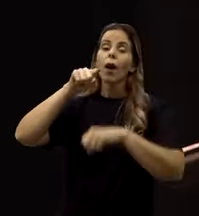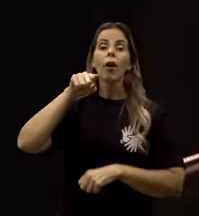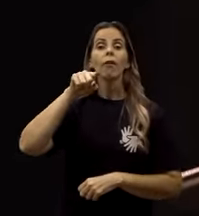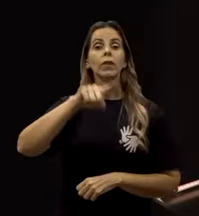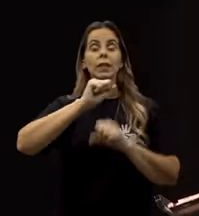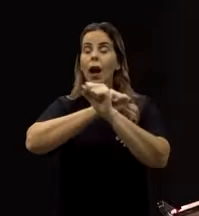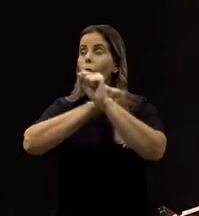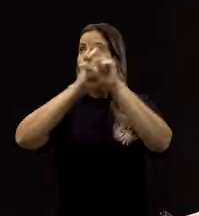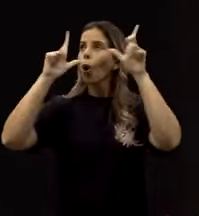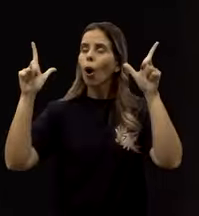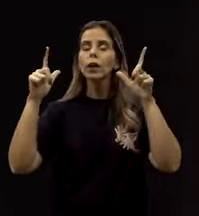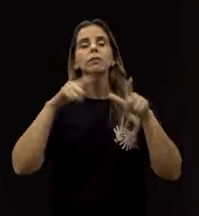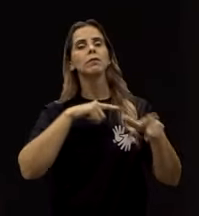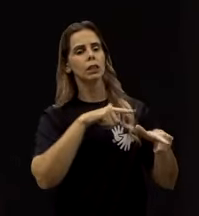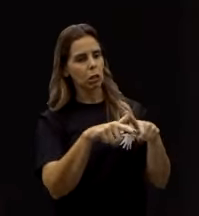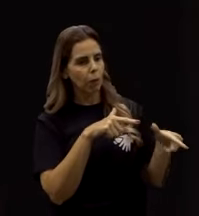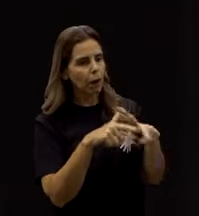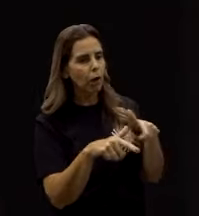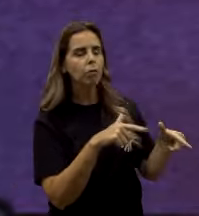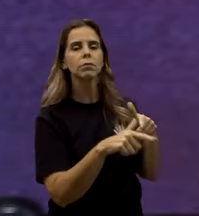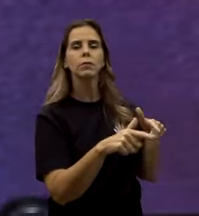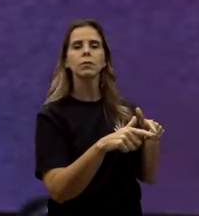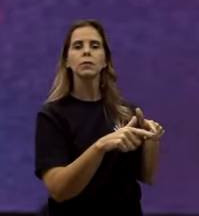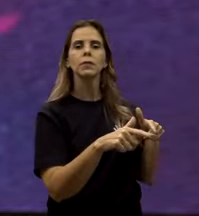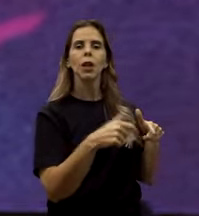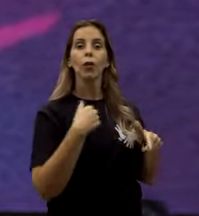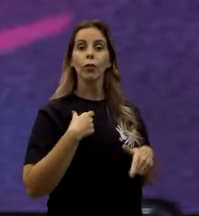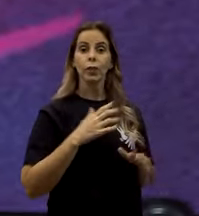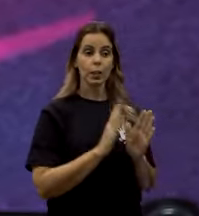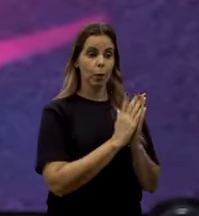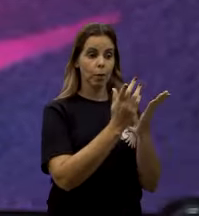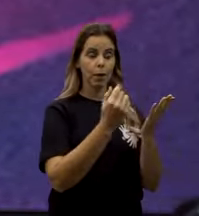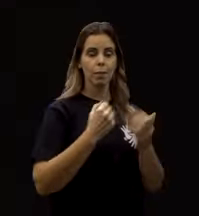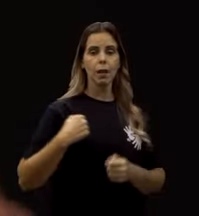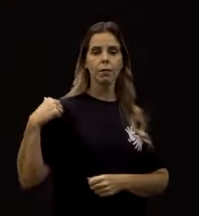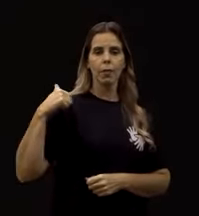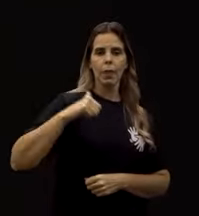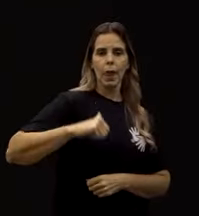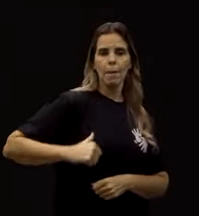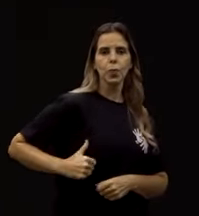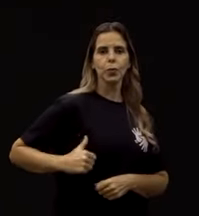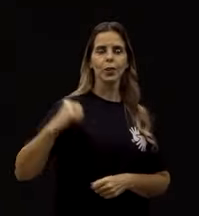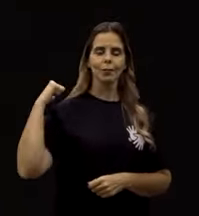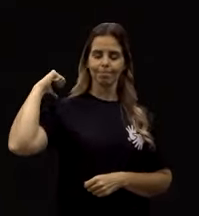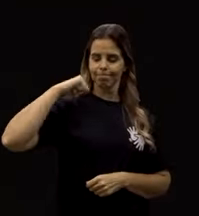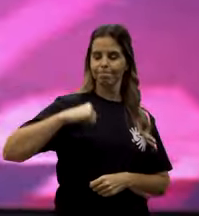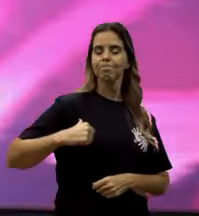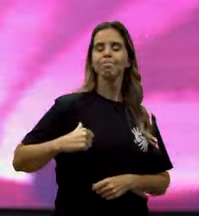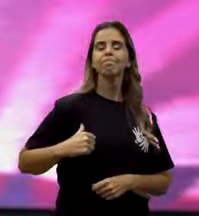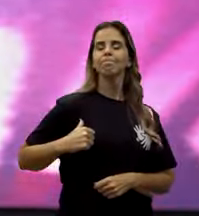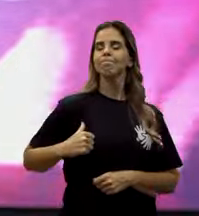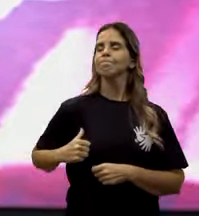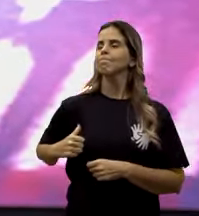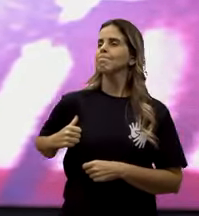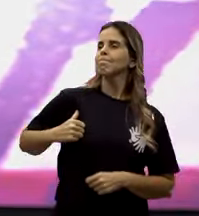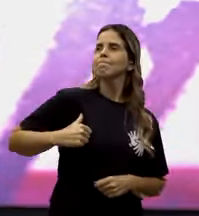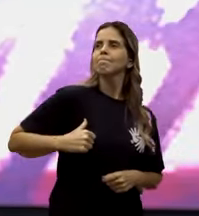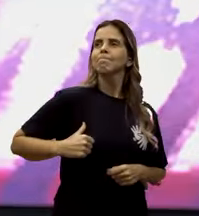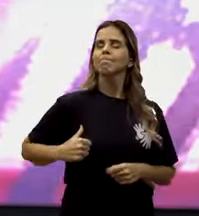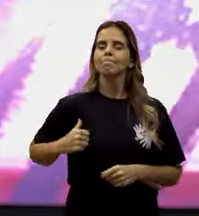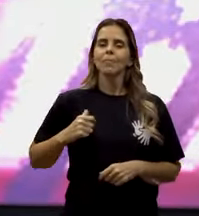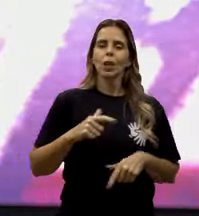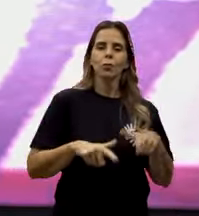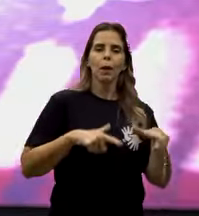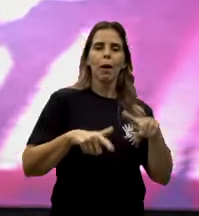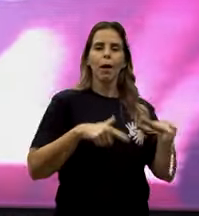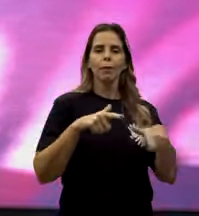o diabo Tem certeza que você não vai sair de casa e lá vai você com a Bíblia na bolsa tem 10 pessoas entendendo que eu tô pregando aqui lá vai você pro